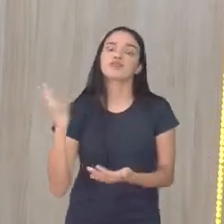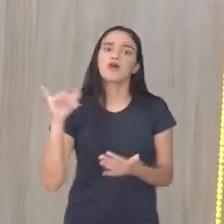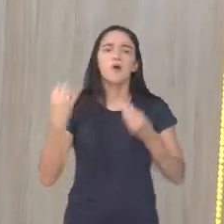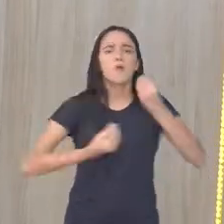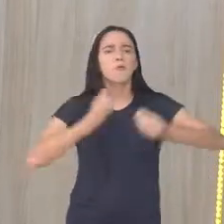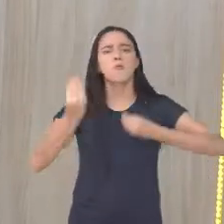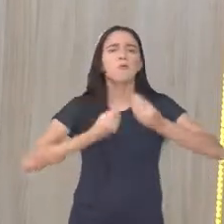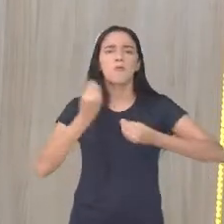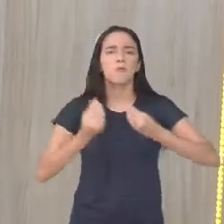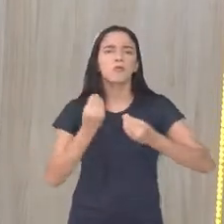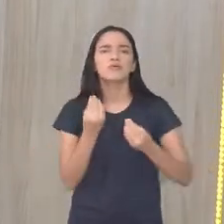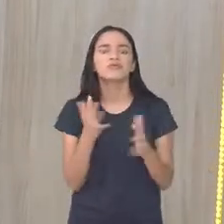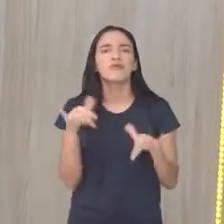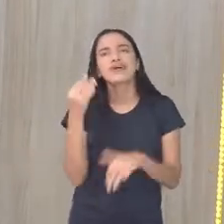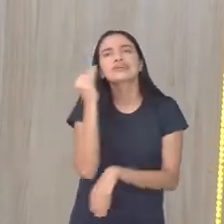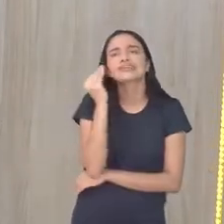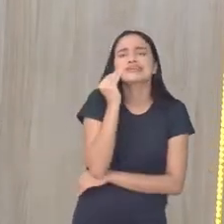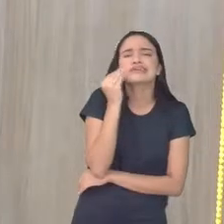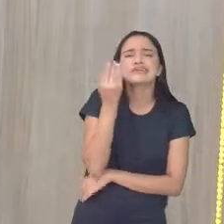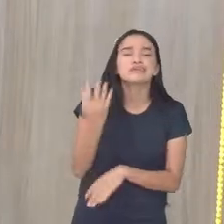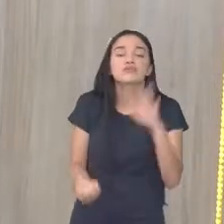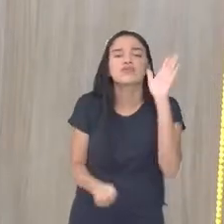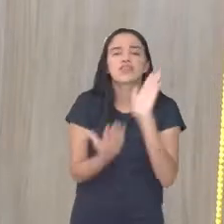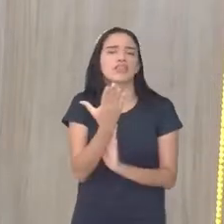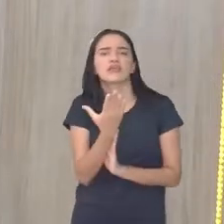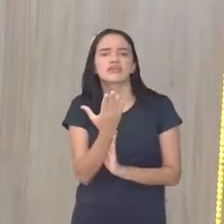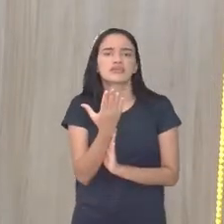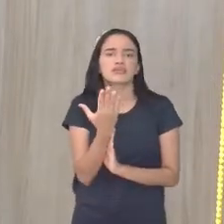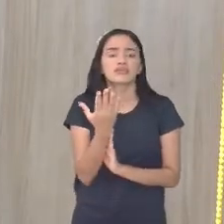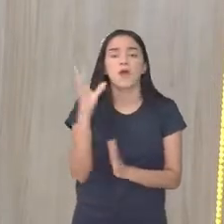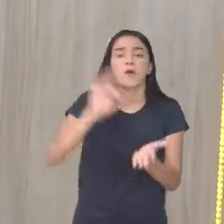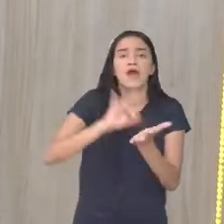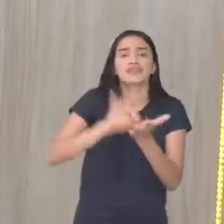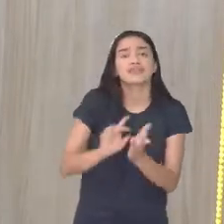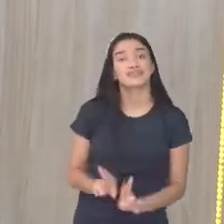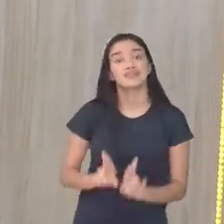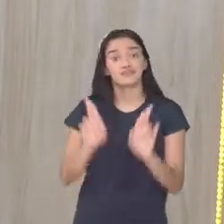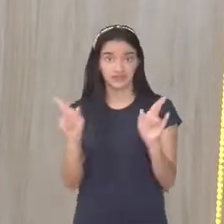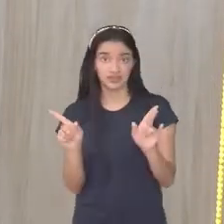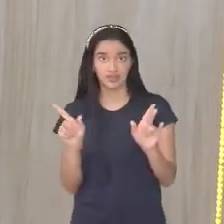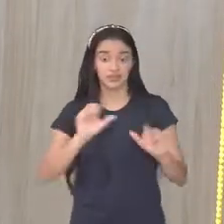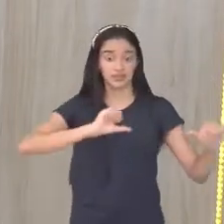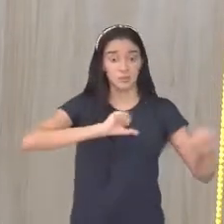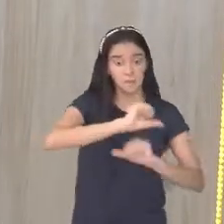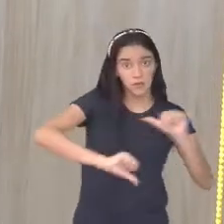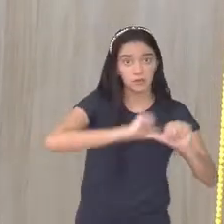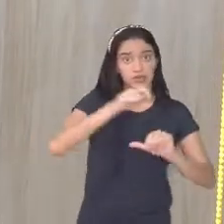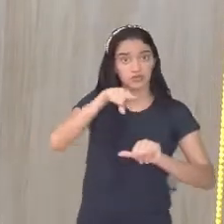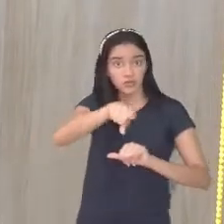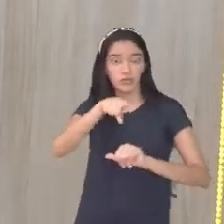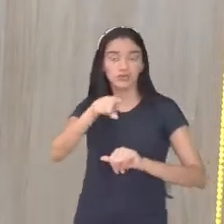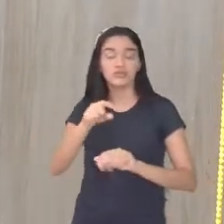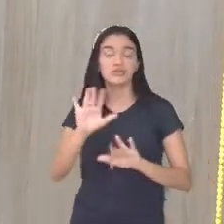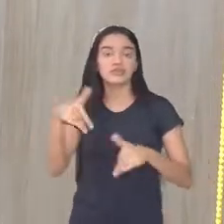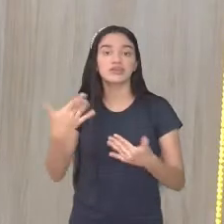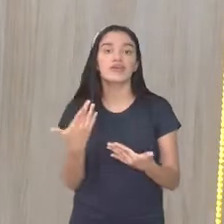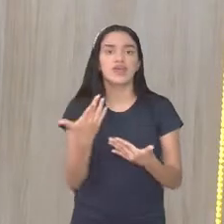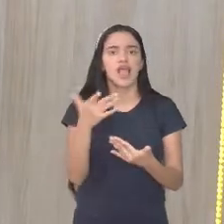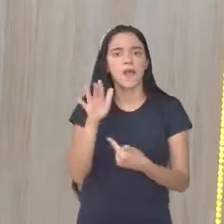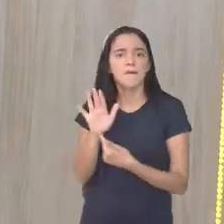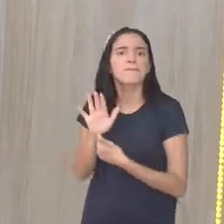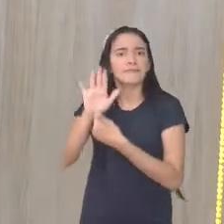duas fotografias, né, Gini? Duas fotografias e duas pinturas. E duas pinturas, que são do Renascimento. Isso. Né? Aí a gente está vendo como